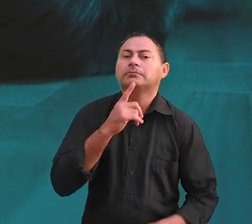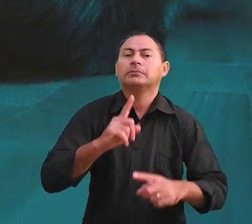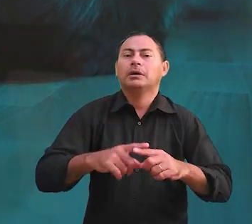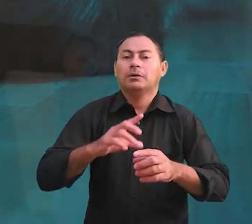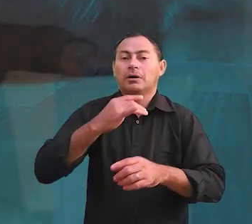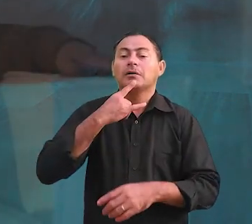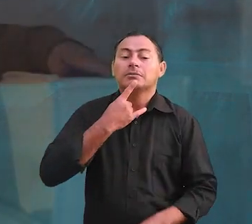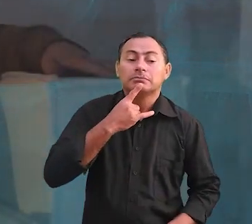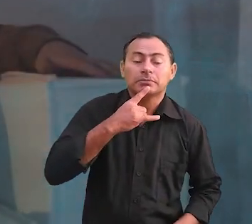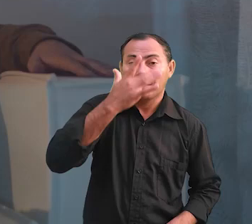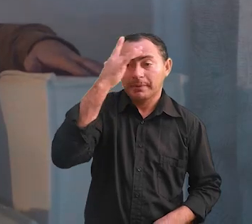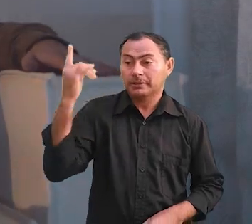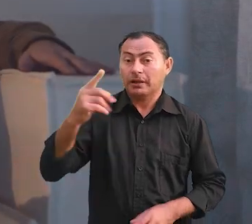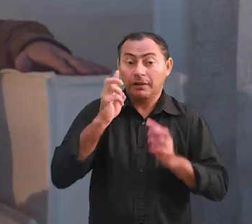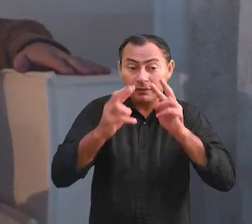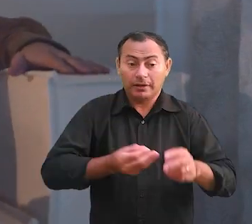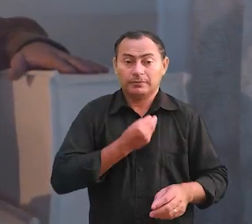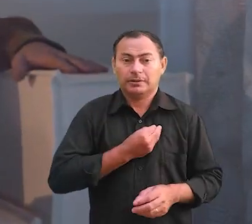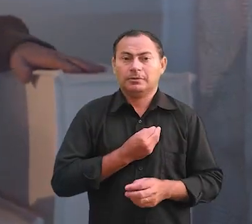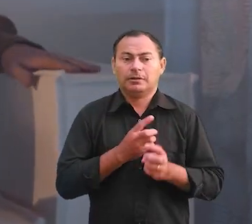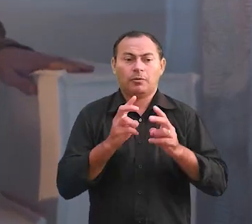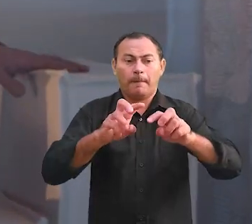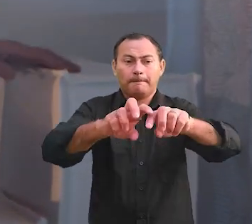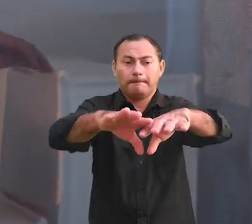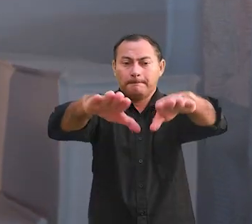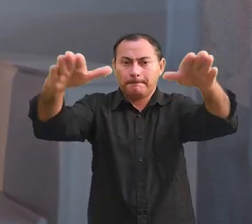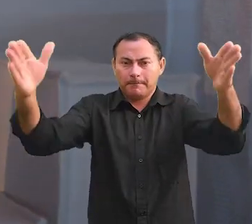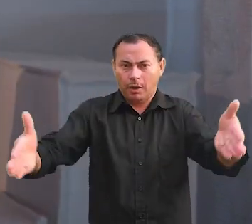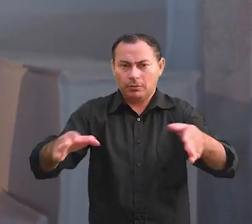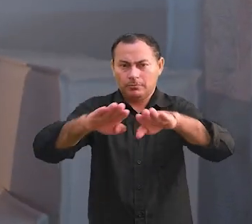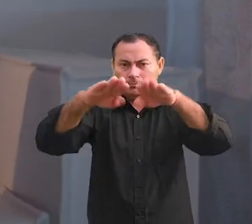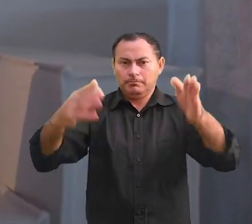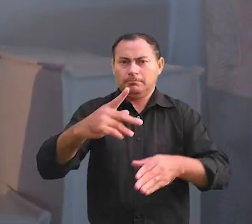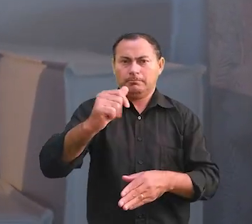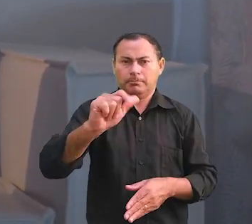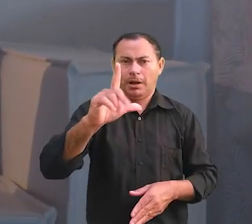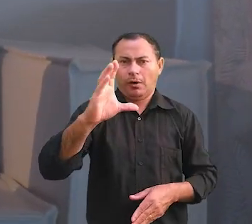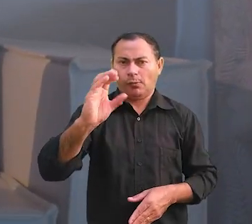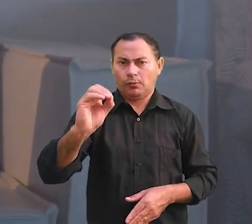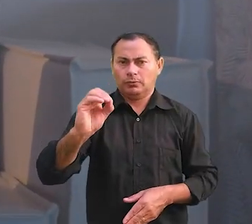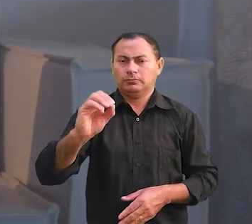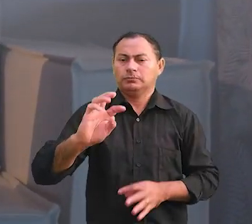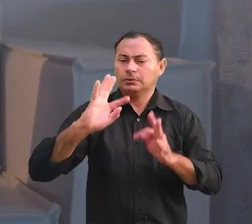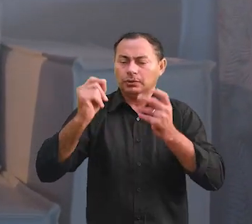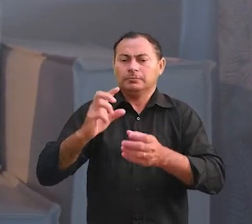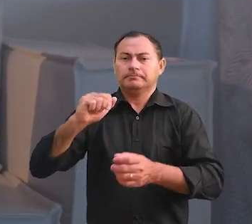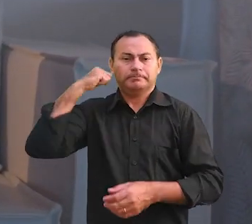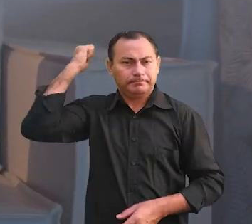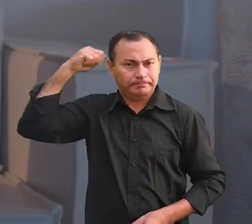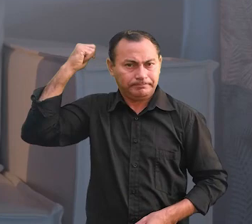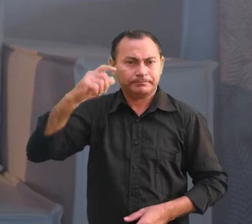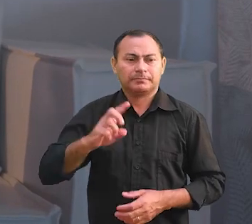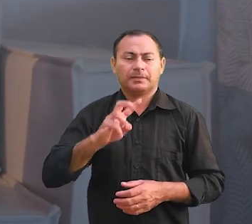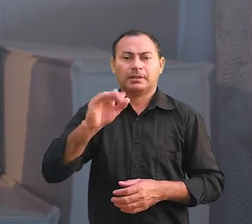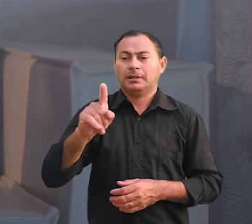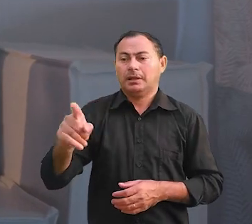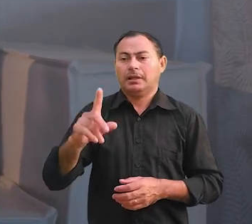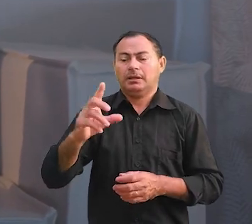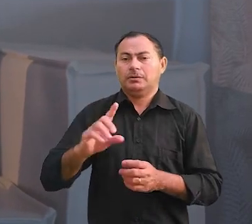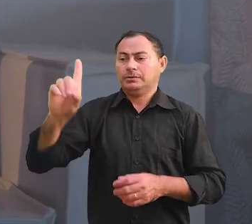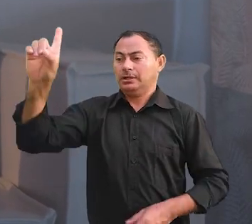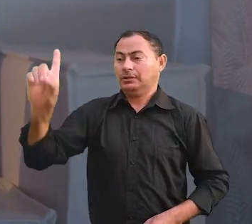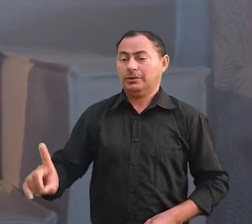alcoólicas os alcoólatras venha vida com um Palco é como um Palco em que todos são atores tem que